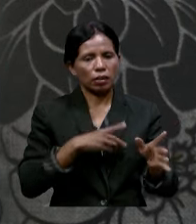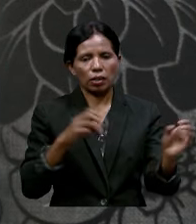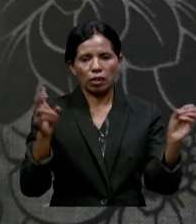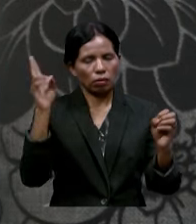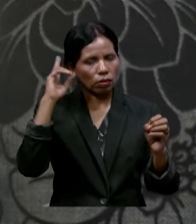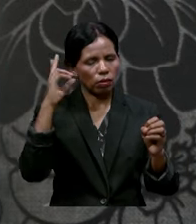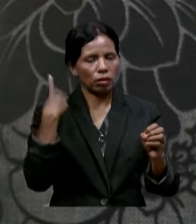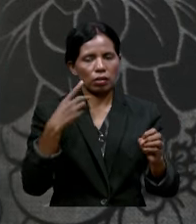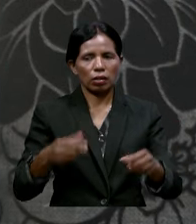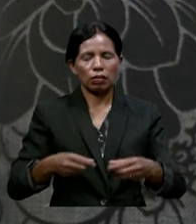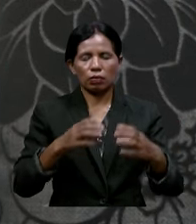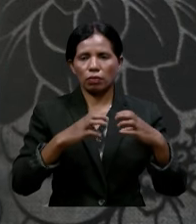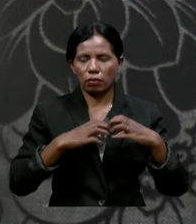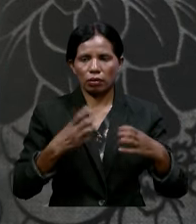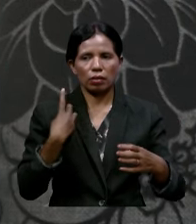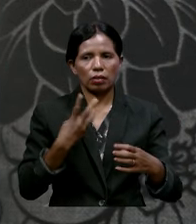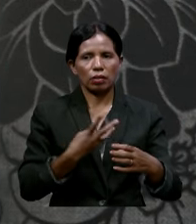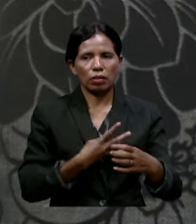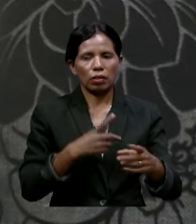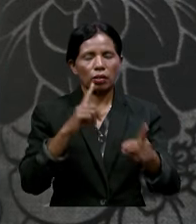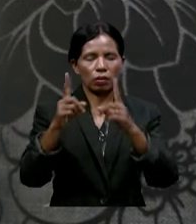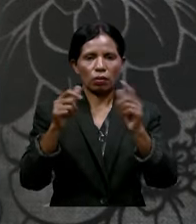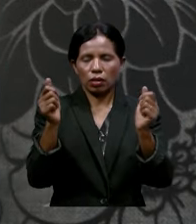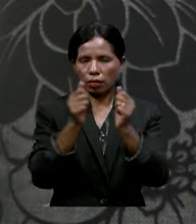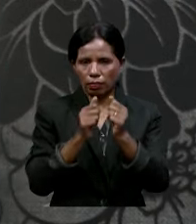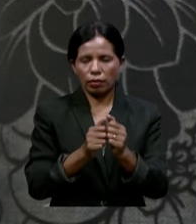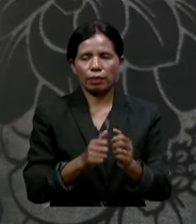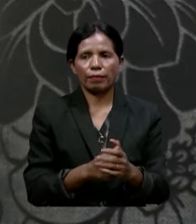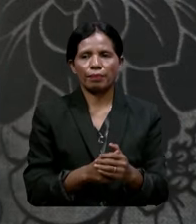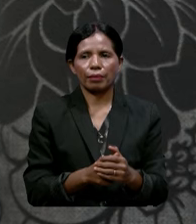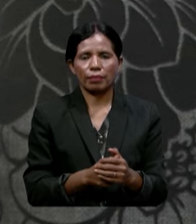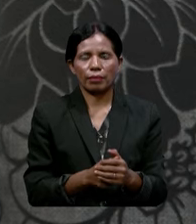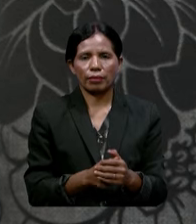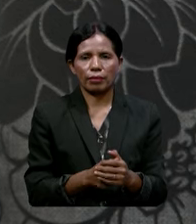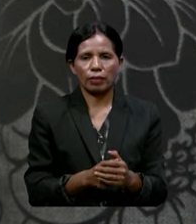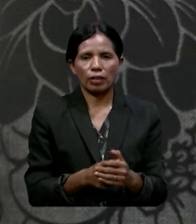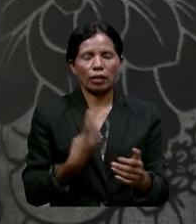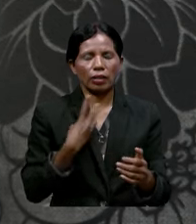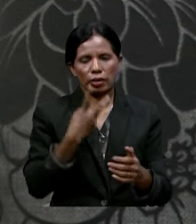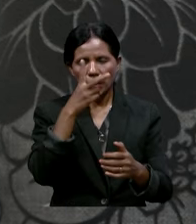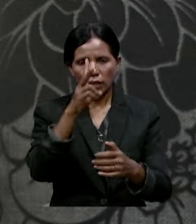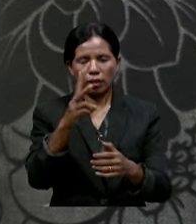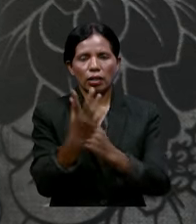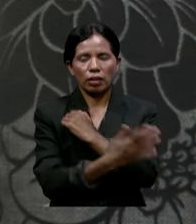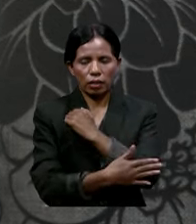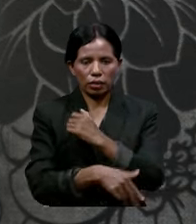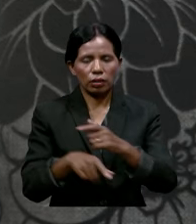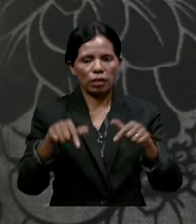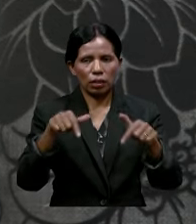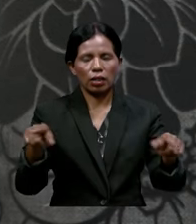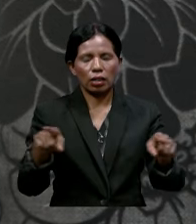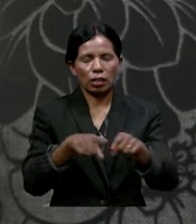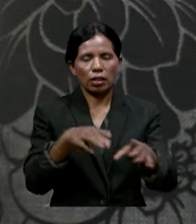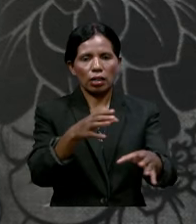mal, e te lá coi fofua em bamal, e te lá coi colia bamalu, Então maka ita hare na sound ne hanesan hada